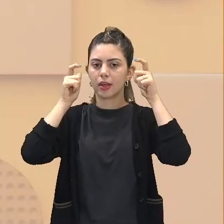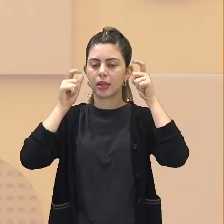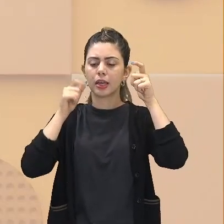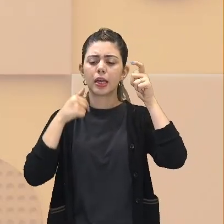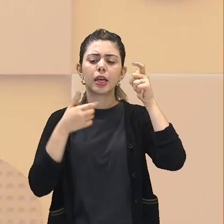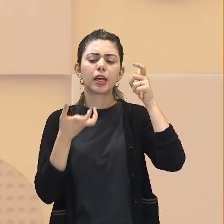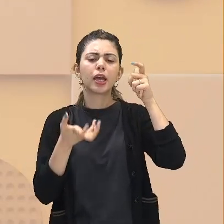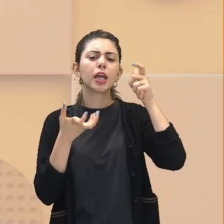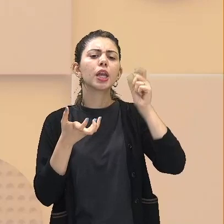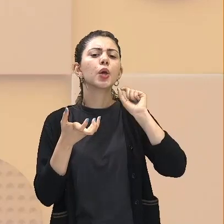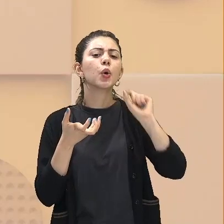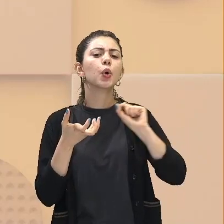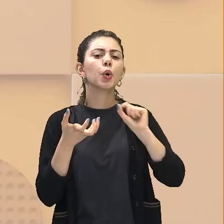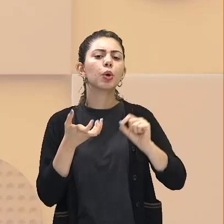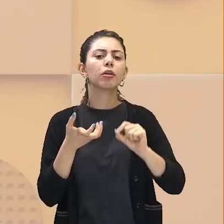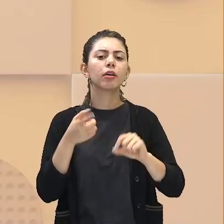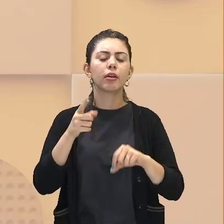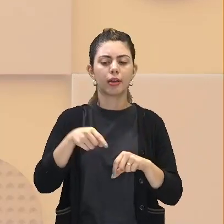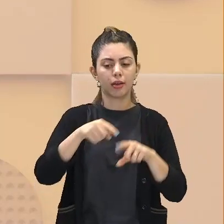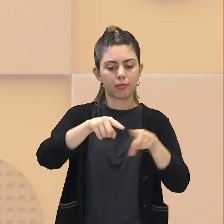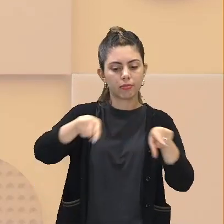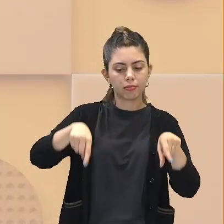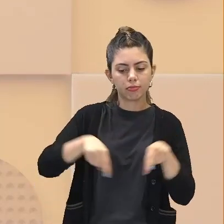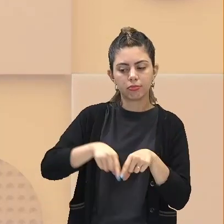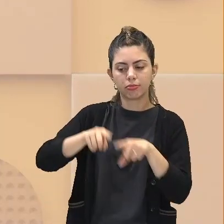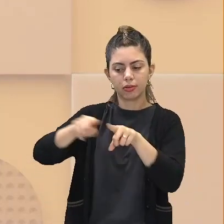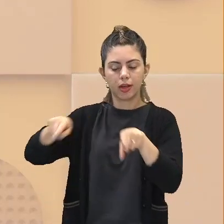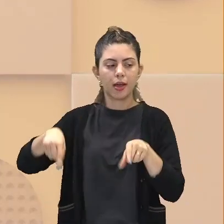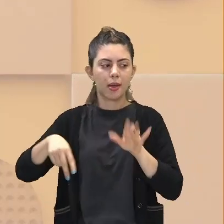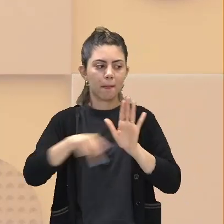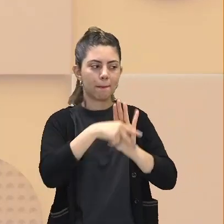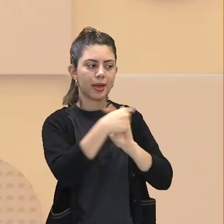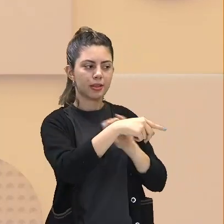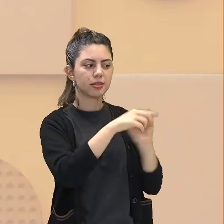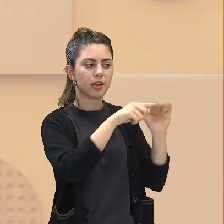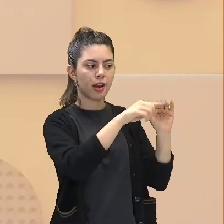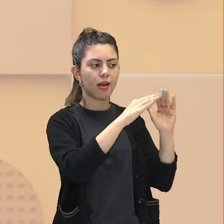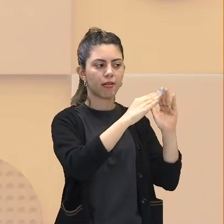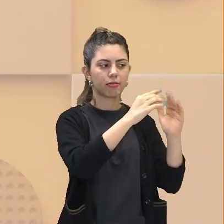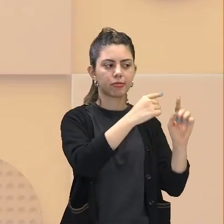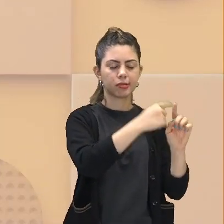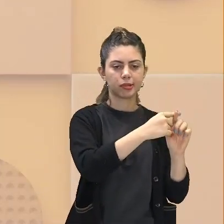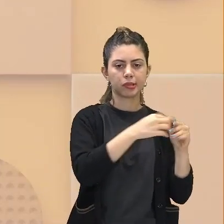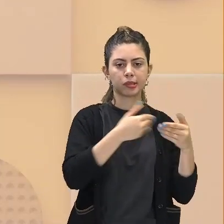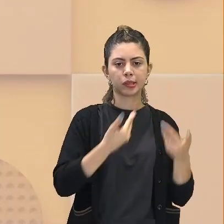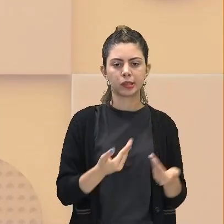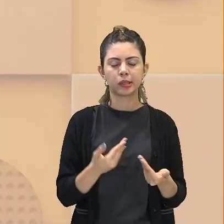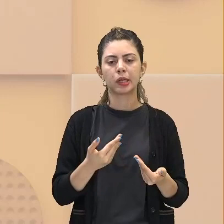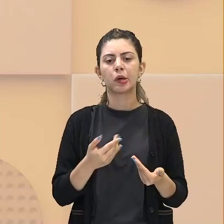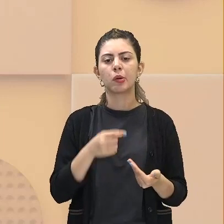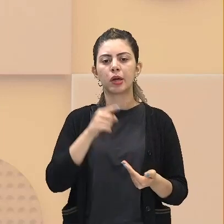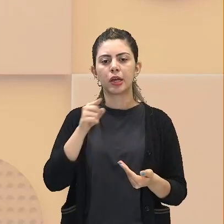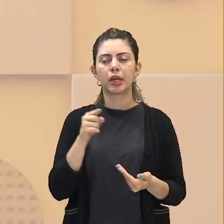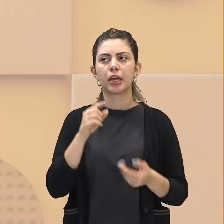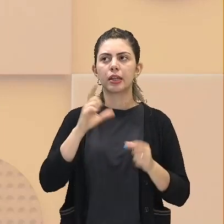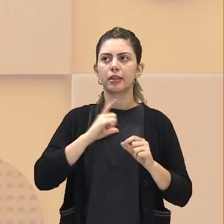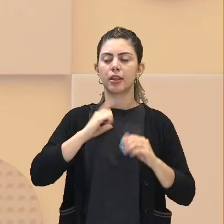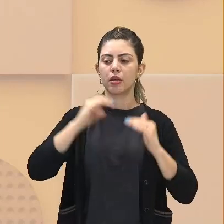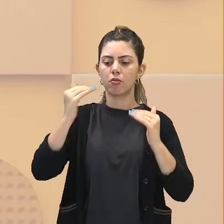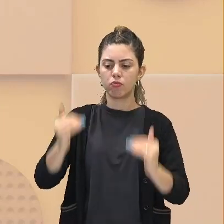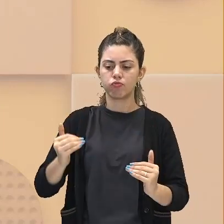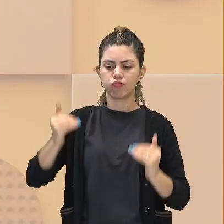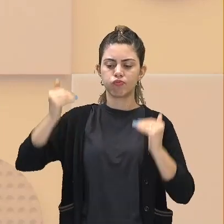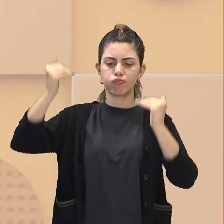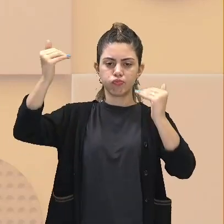uma particularidade, que não é só a questão religiosa. Aqui